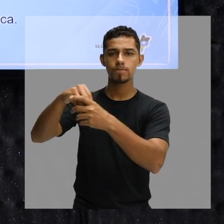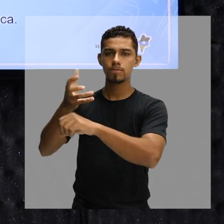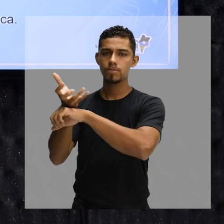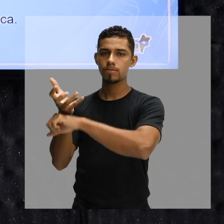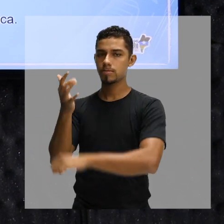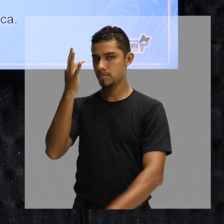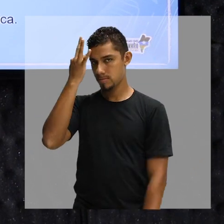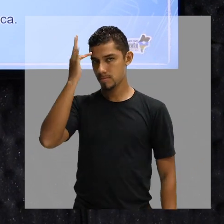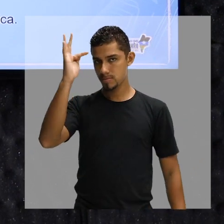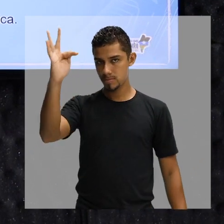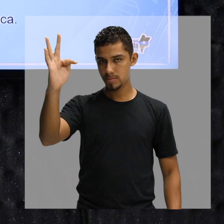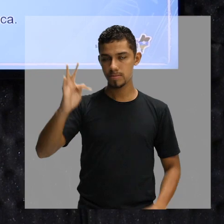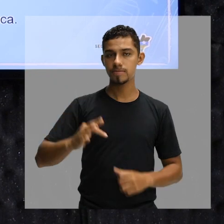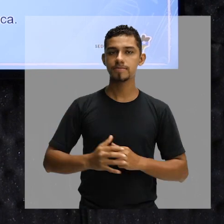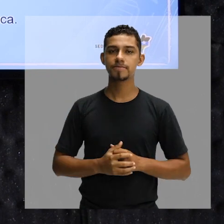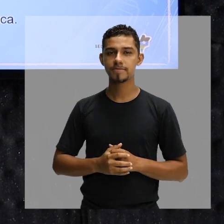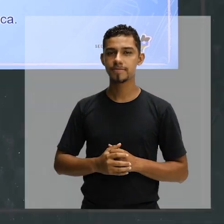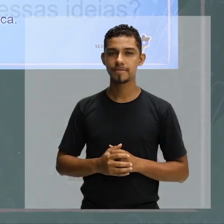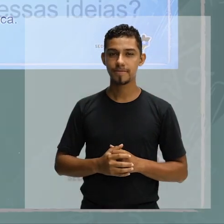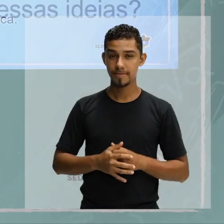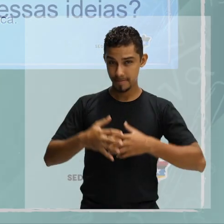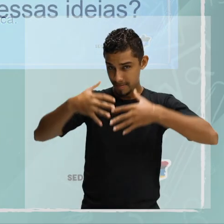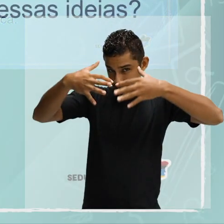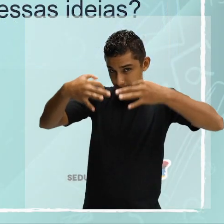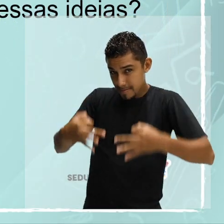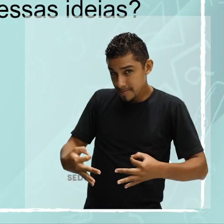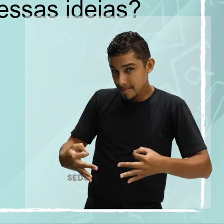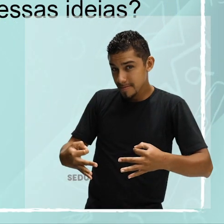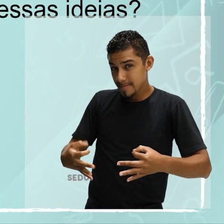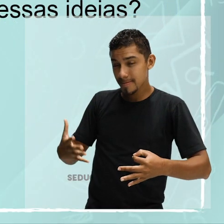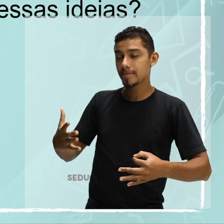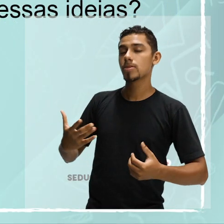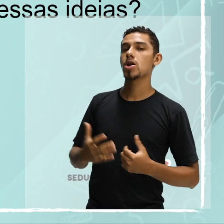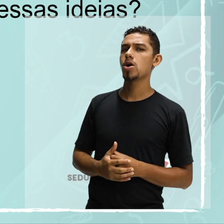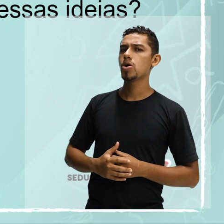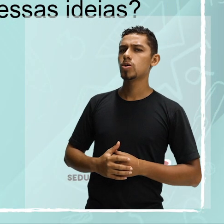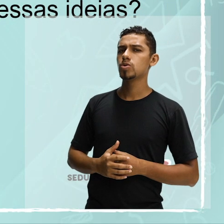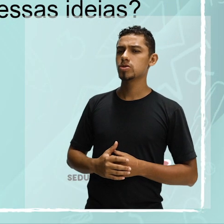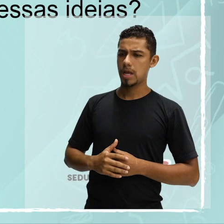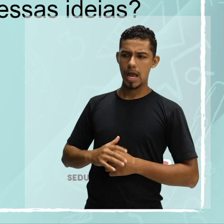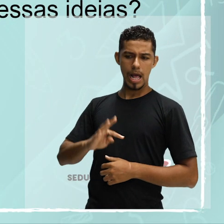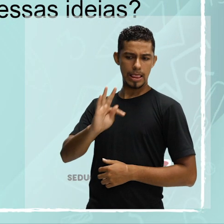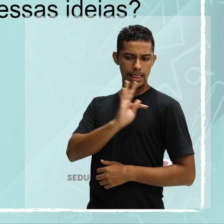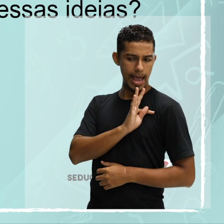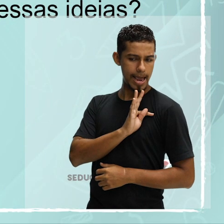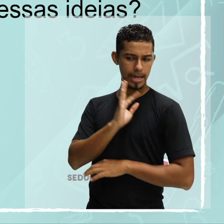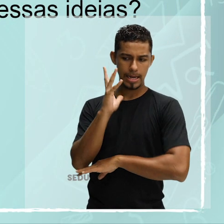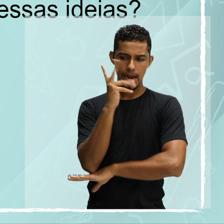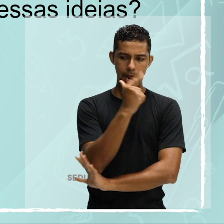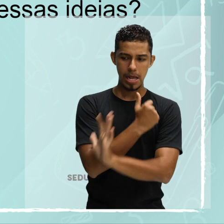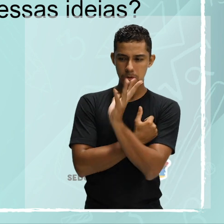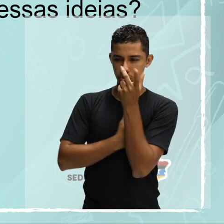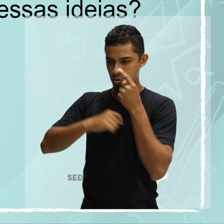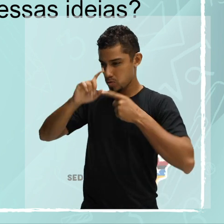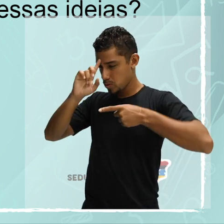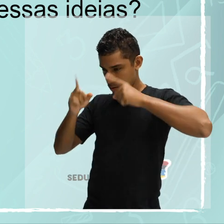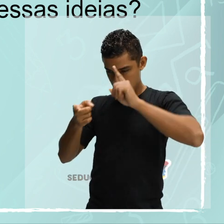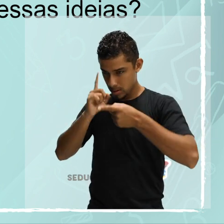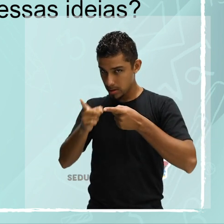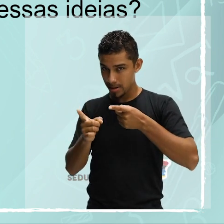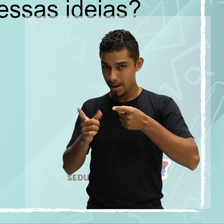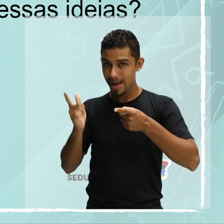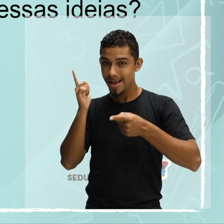filosofia. Correto? Então, veja só. Dominar a natureza e as técnicas, as ciências são os meios para exercer esse